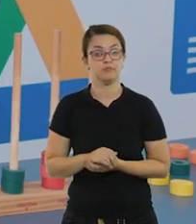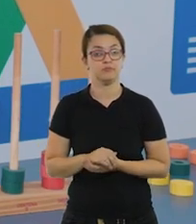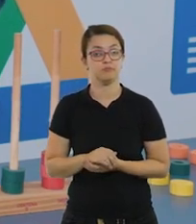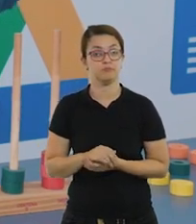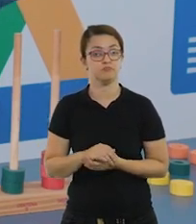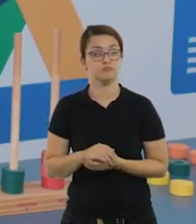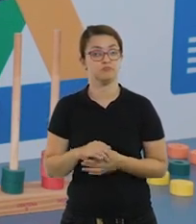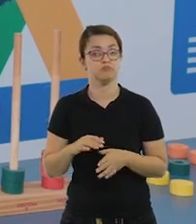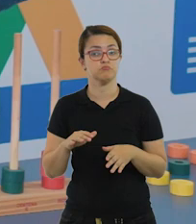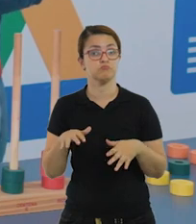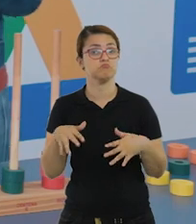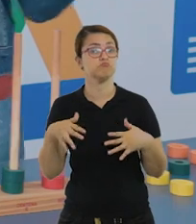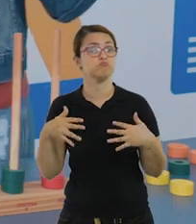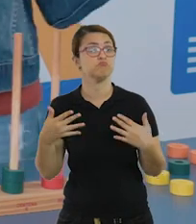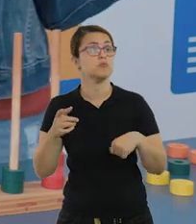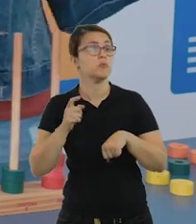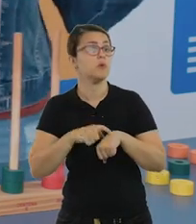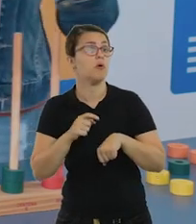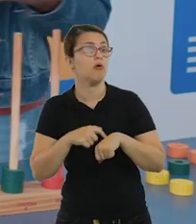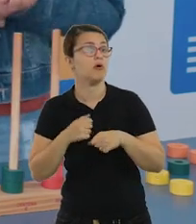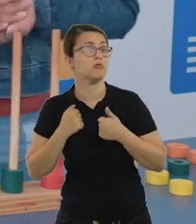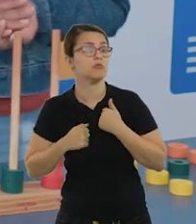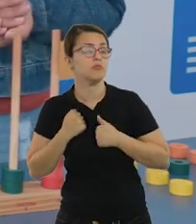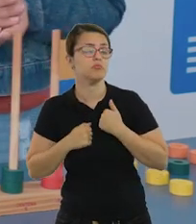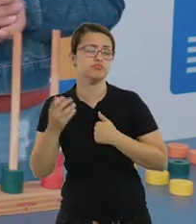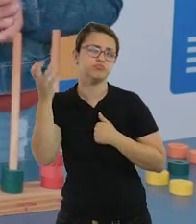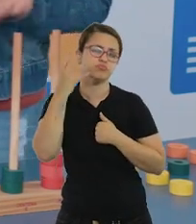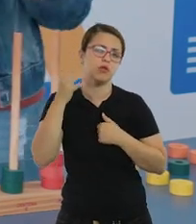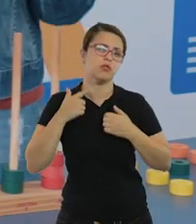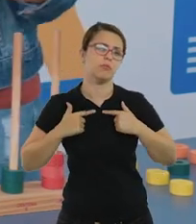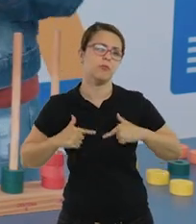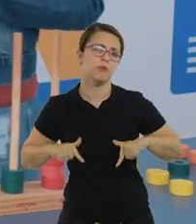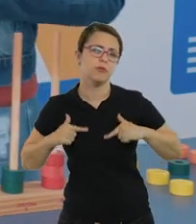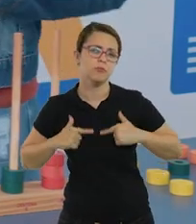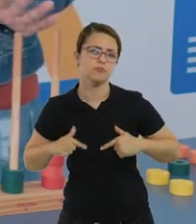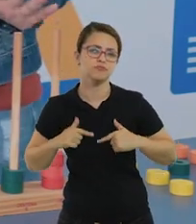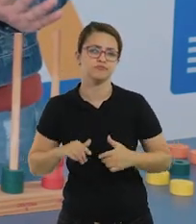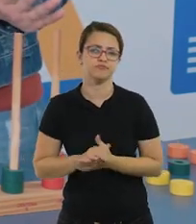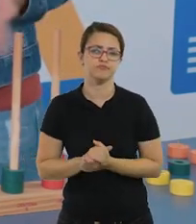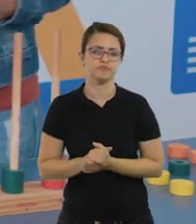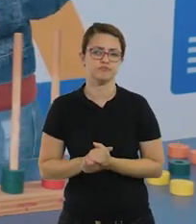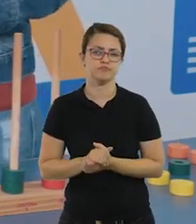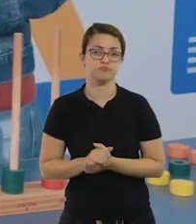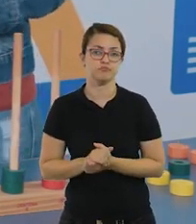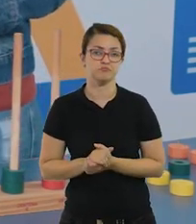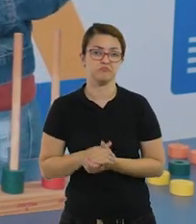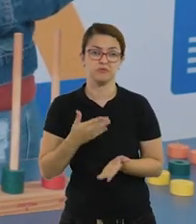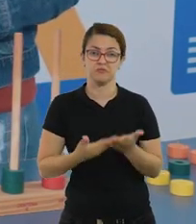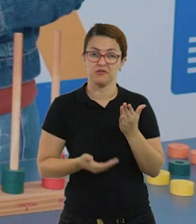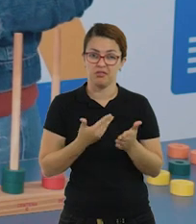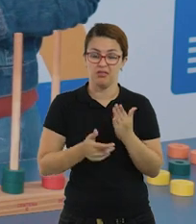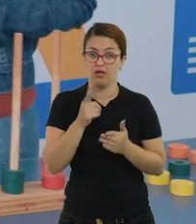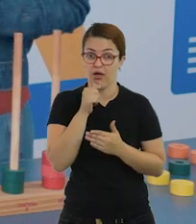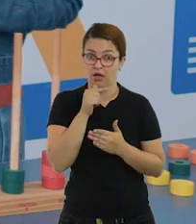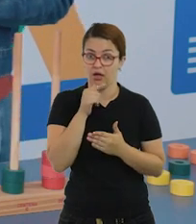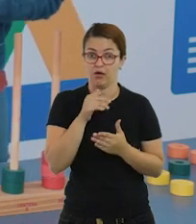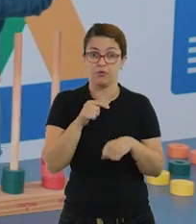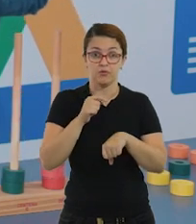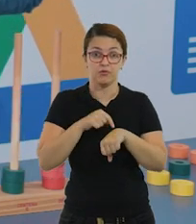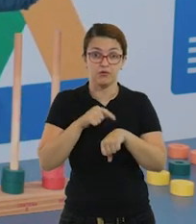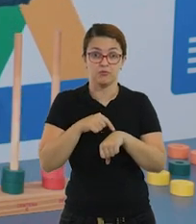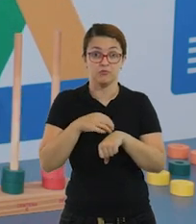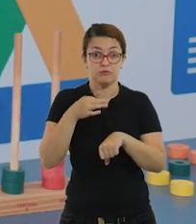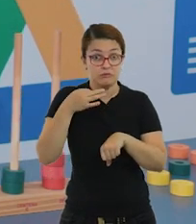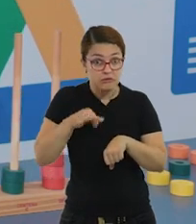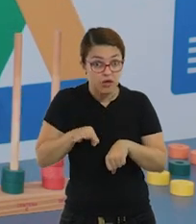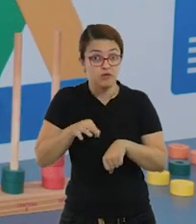E aí, olha só. Qual será o tempo ideal para a gente poder tomar banho? Tomar o banho ali e ficar limpinho, sem desperdiçar água. Então, ó, algumas pessoas dizem